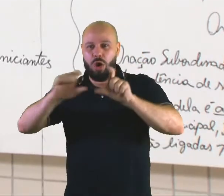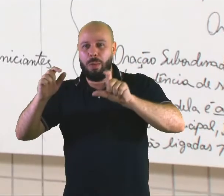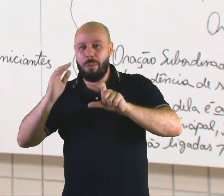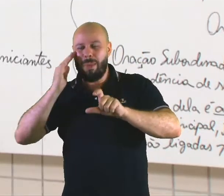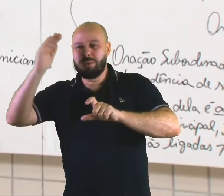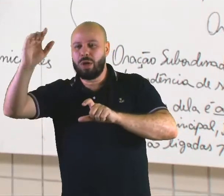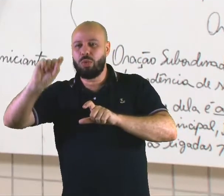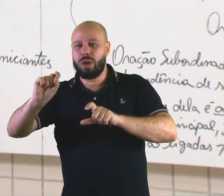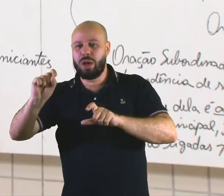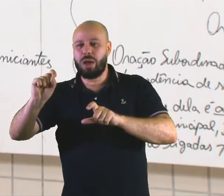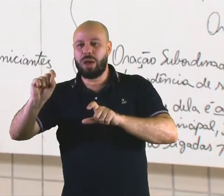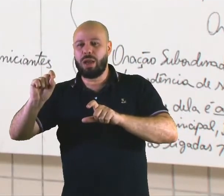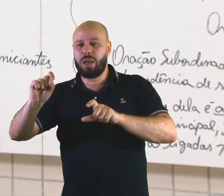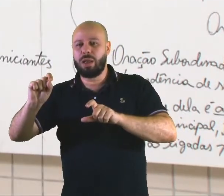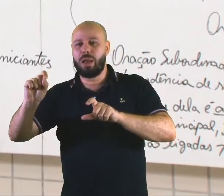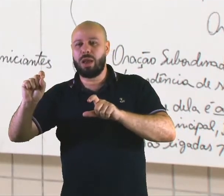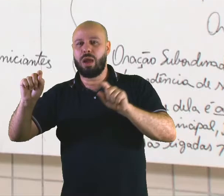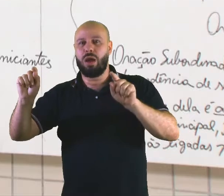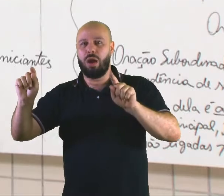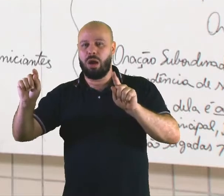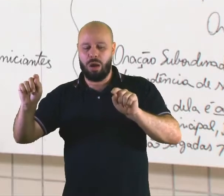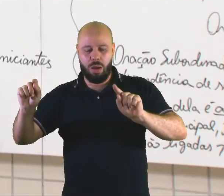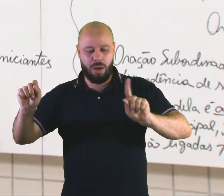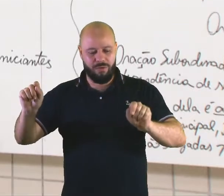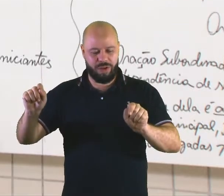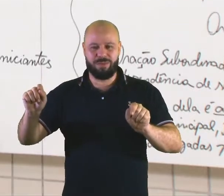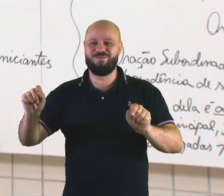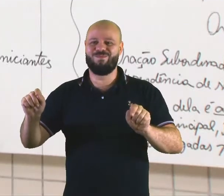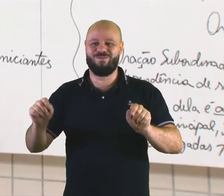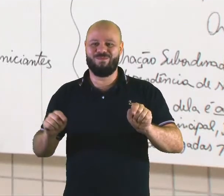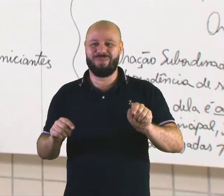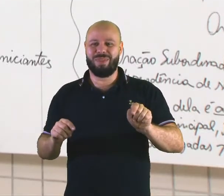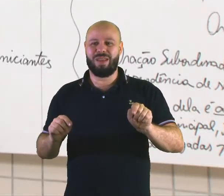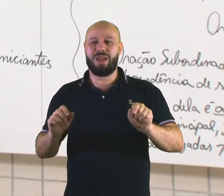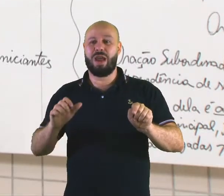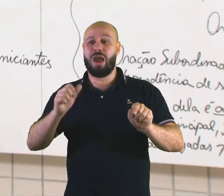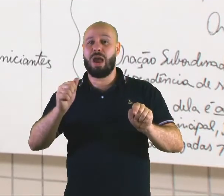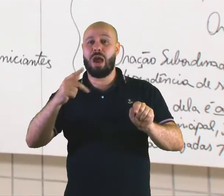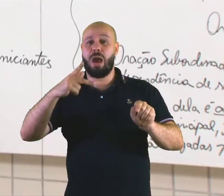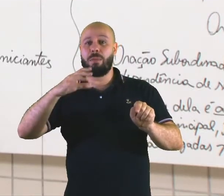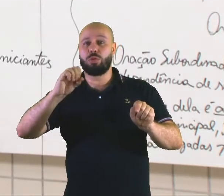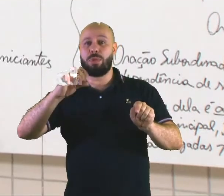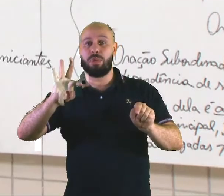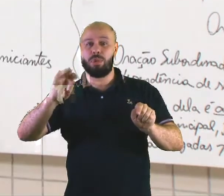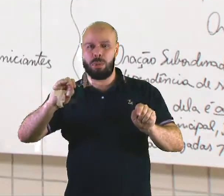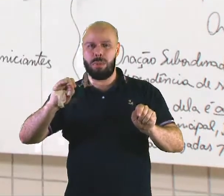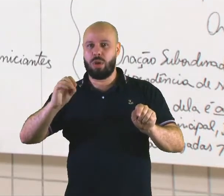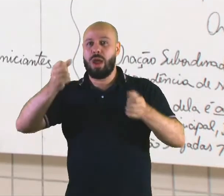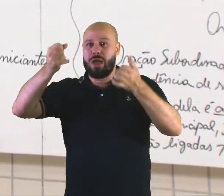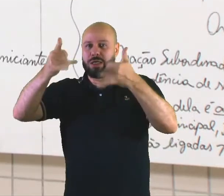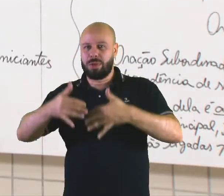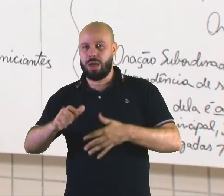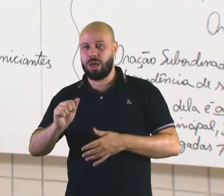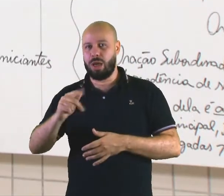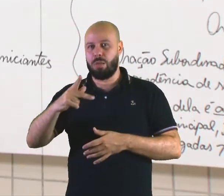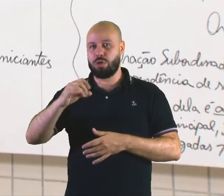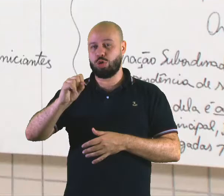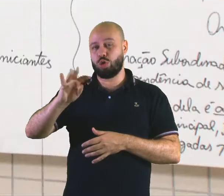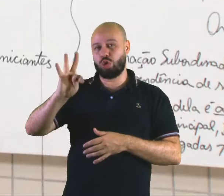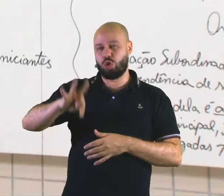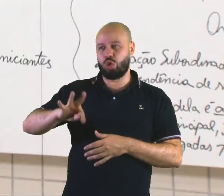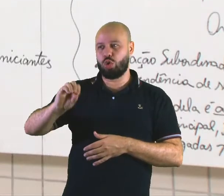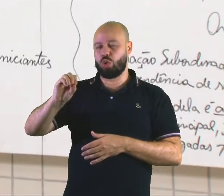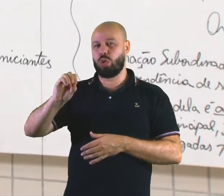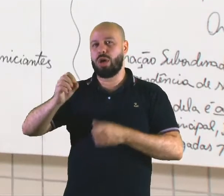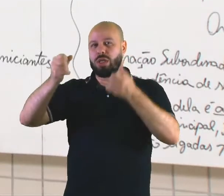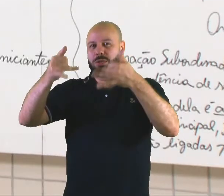o quê? Entre vírgulas, um aposto o quê? Explicativo, tá? Então se refere ao todo